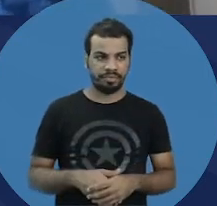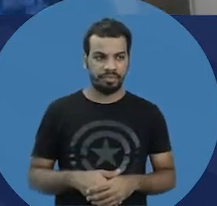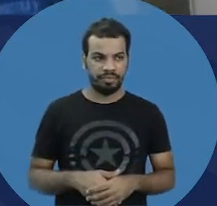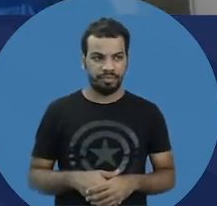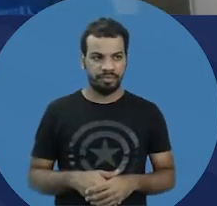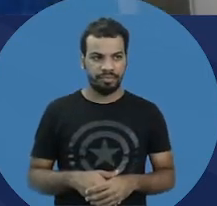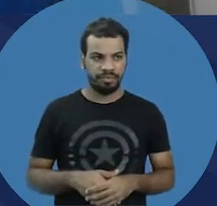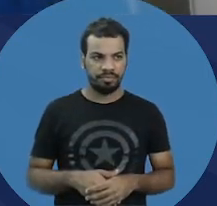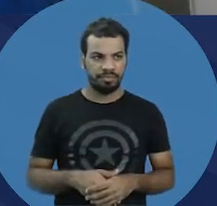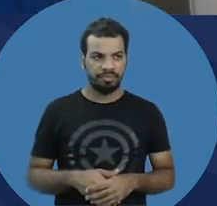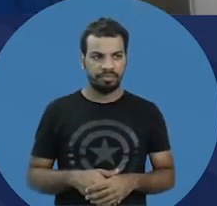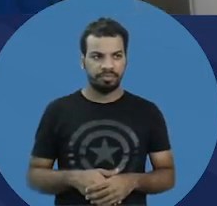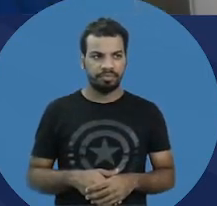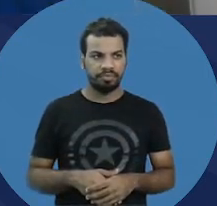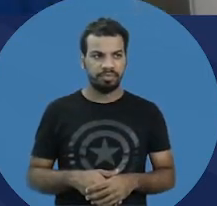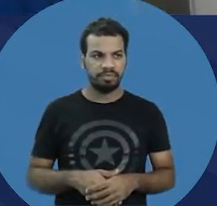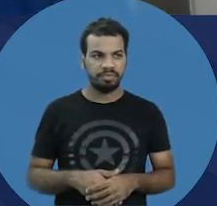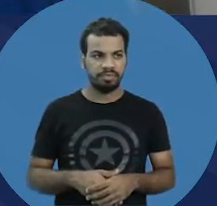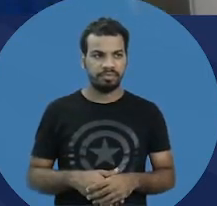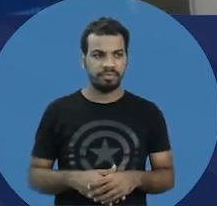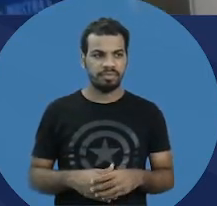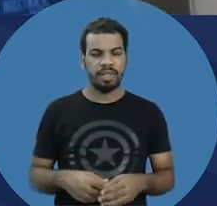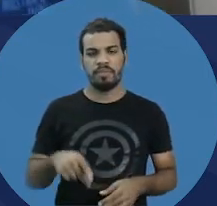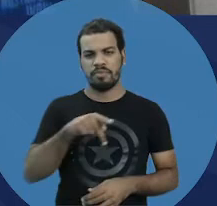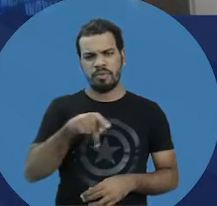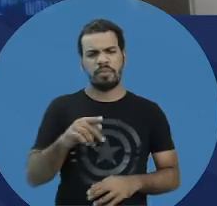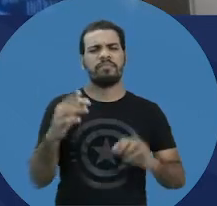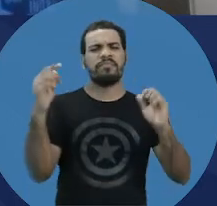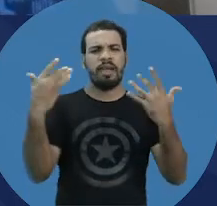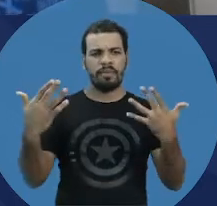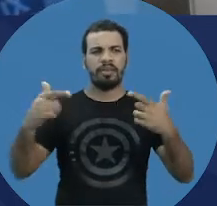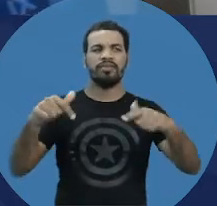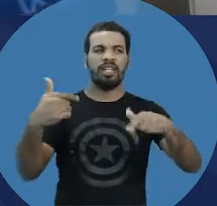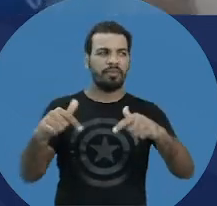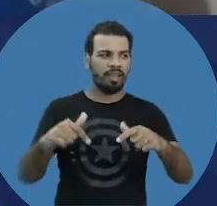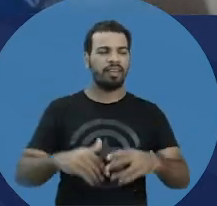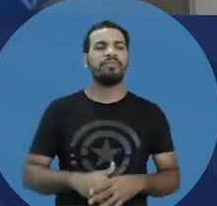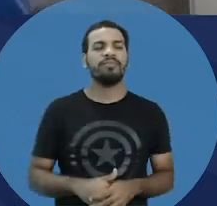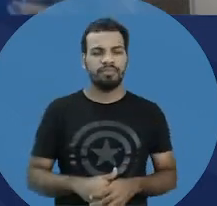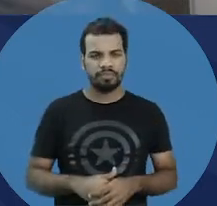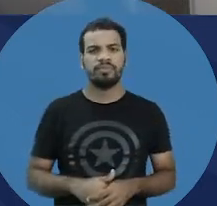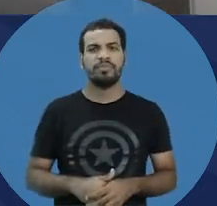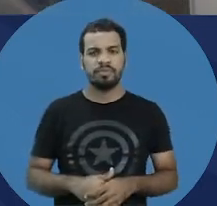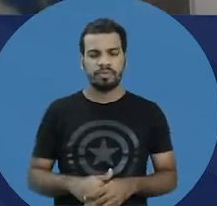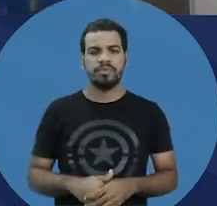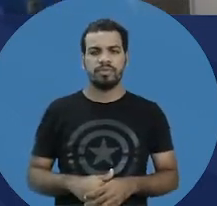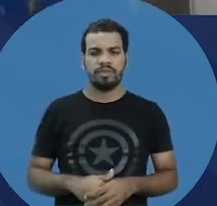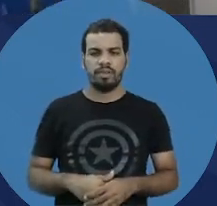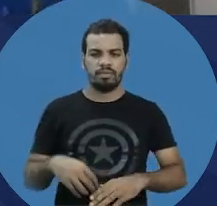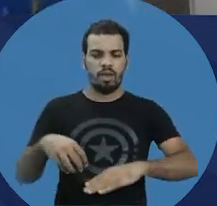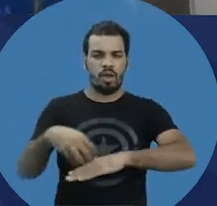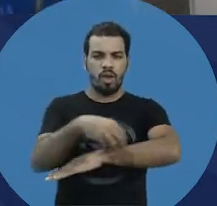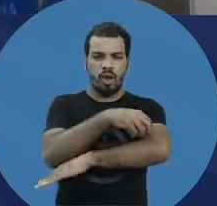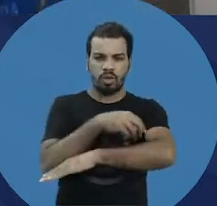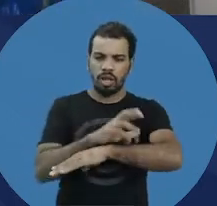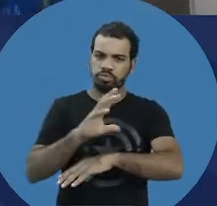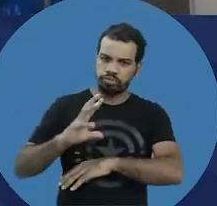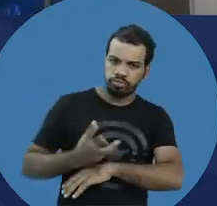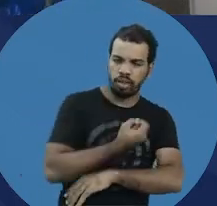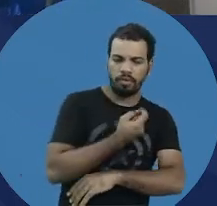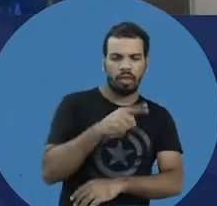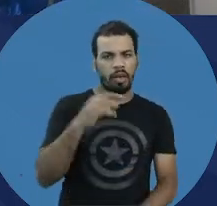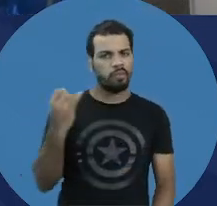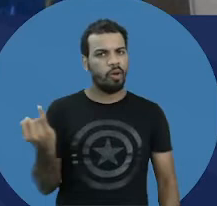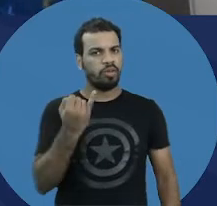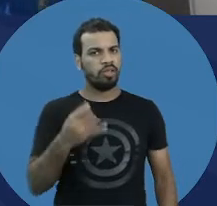Professora, parabéns pelo seu trabalho. Né? O resgate das hortas ele é muito importante, né, na